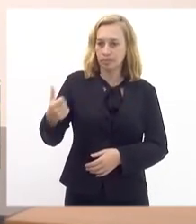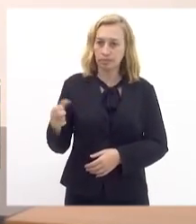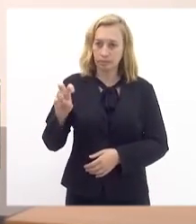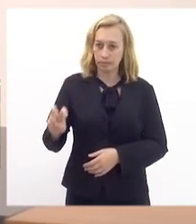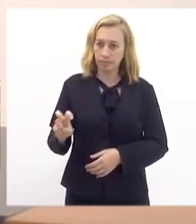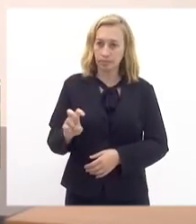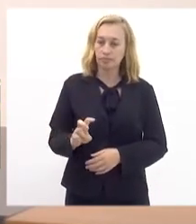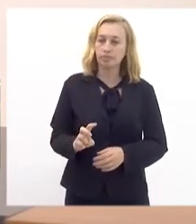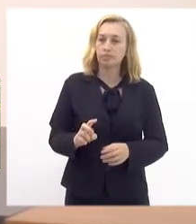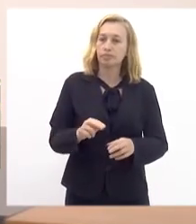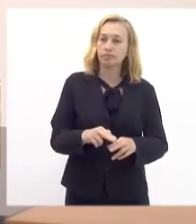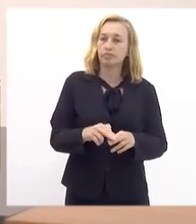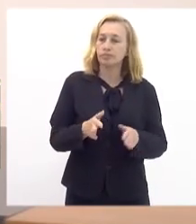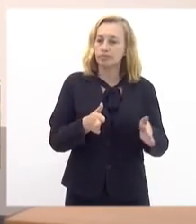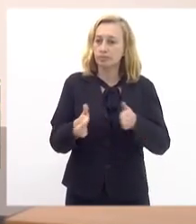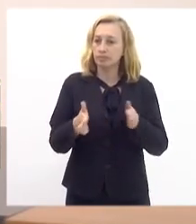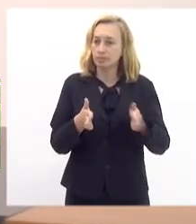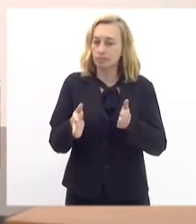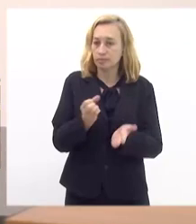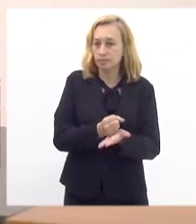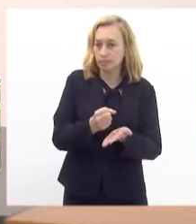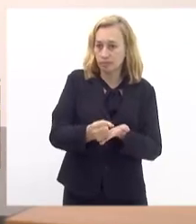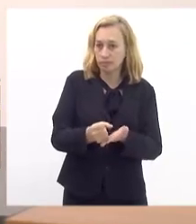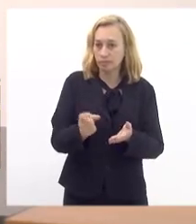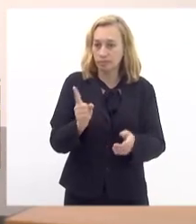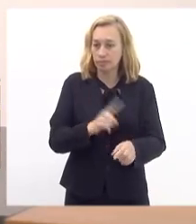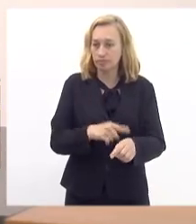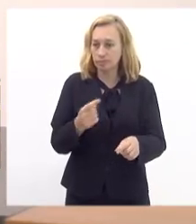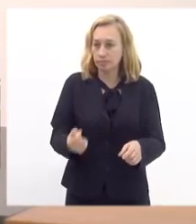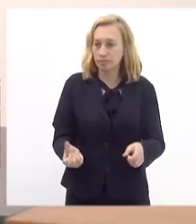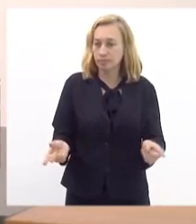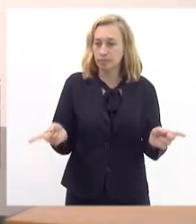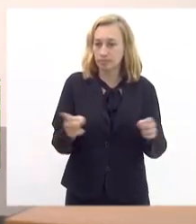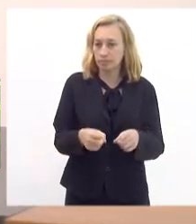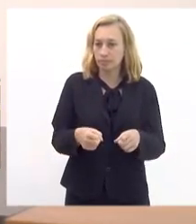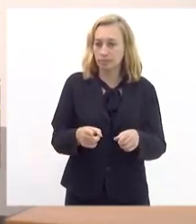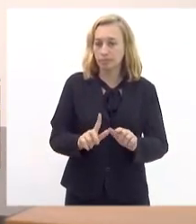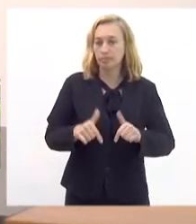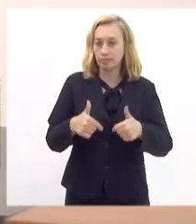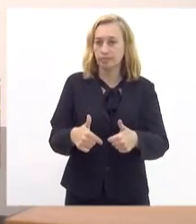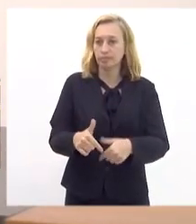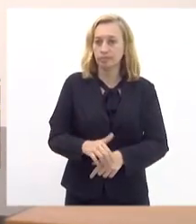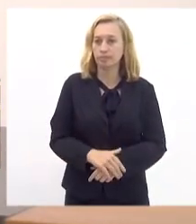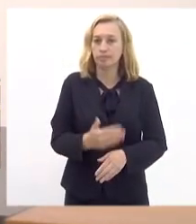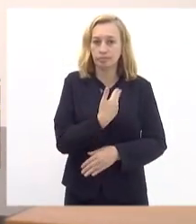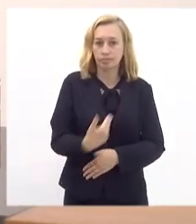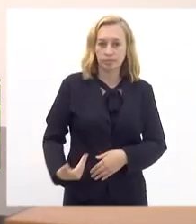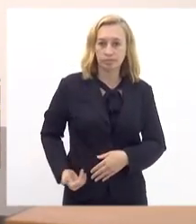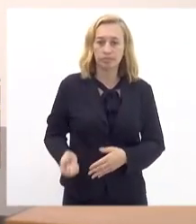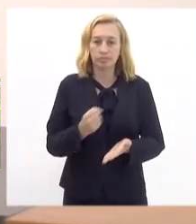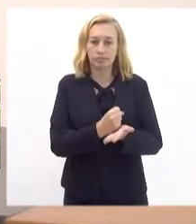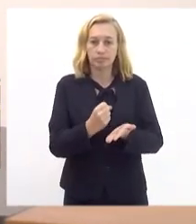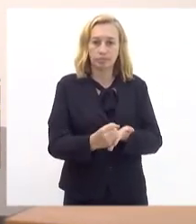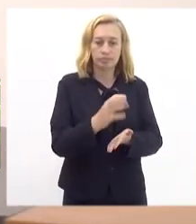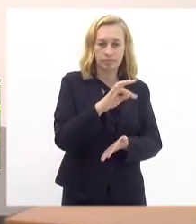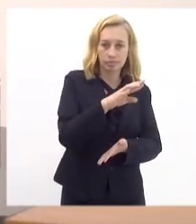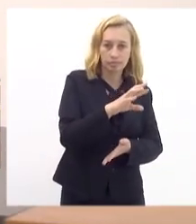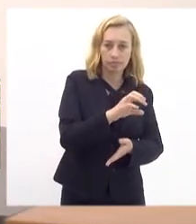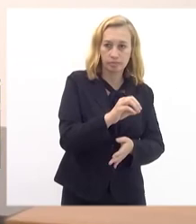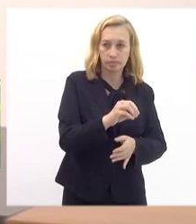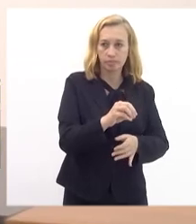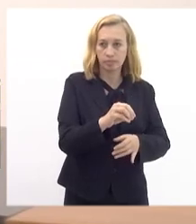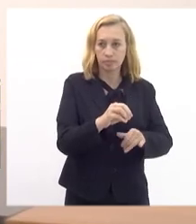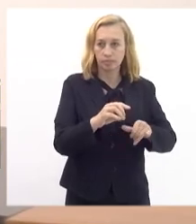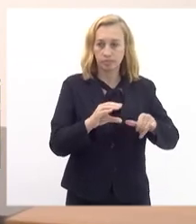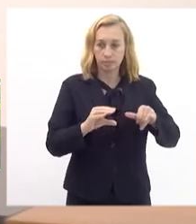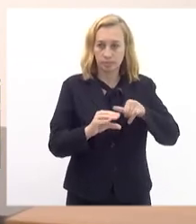devido à pequena duração do contrato e o pouco tempo para entrada em operação o governo contratou termelétricas